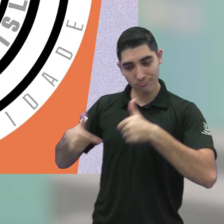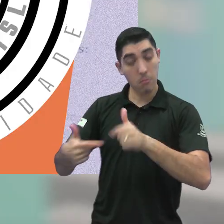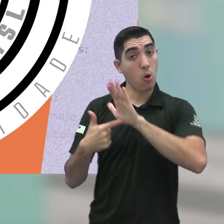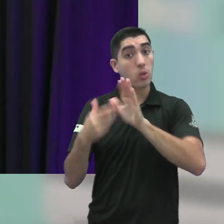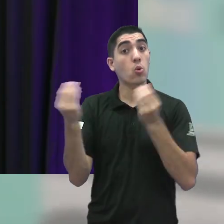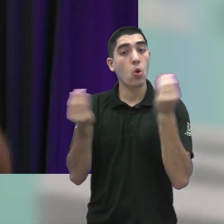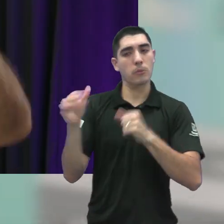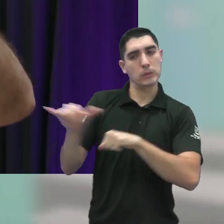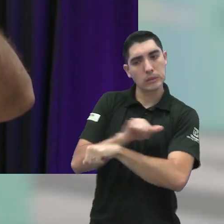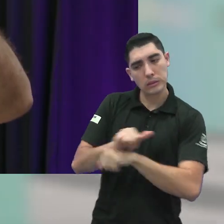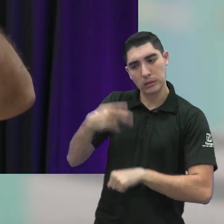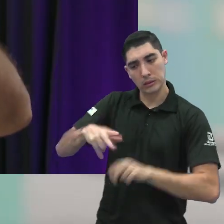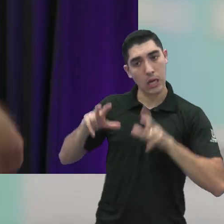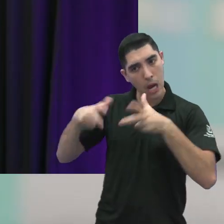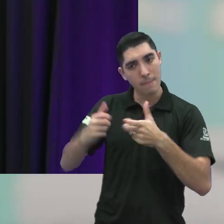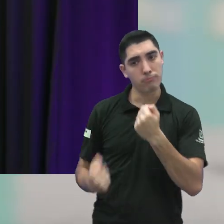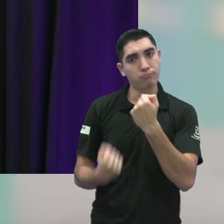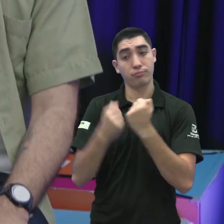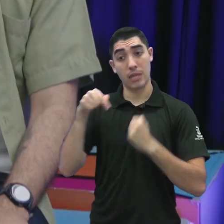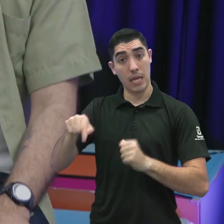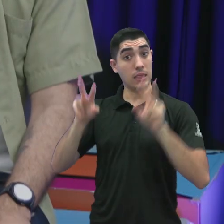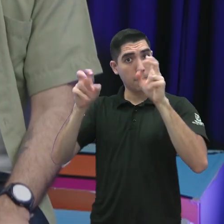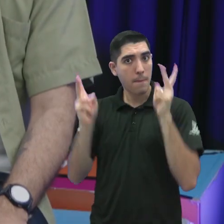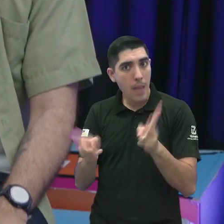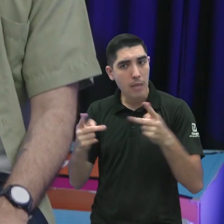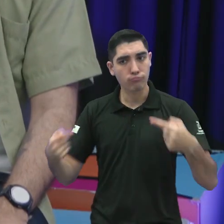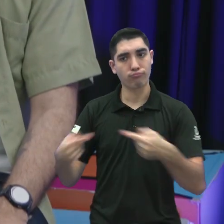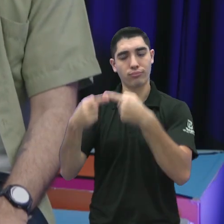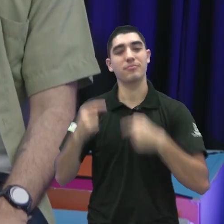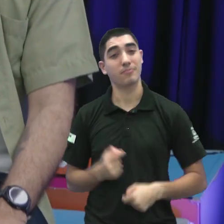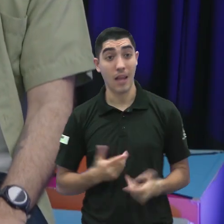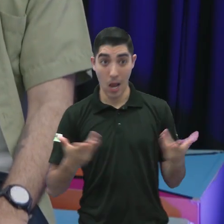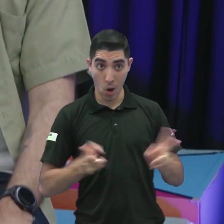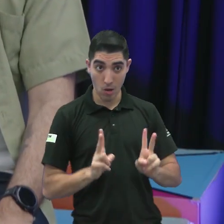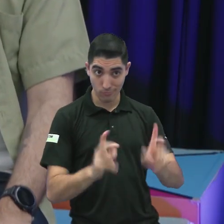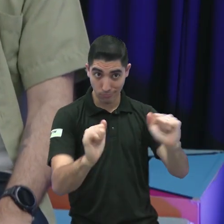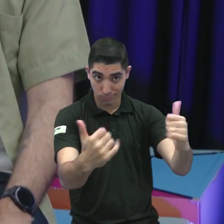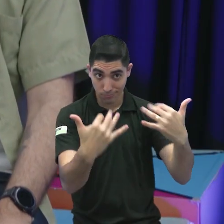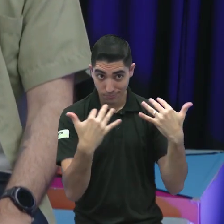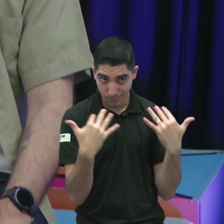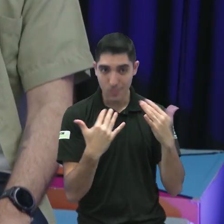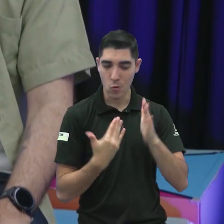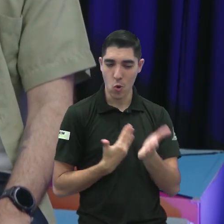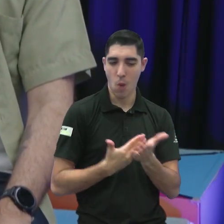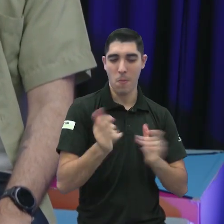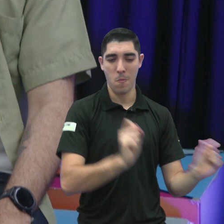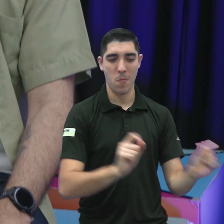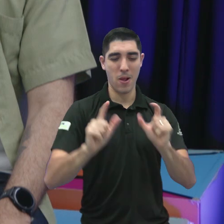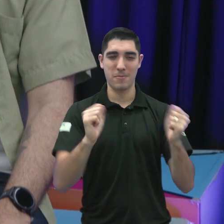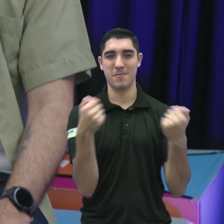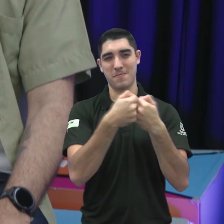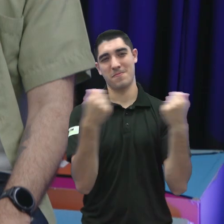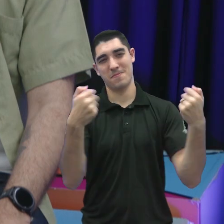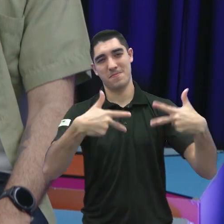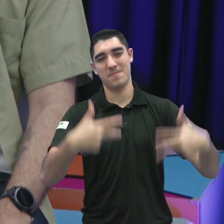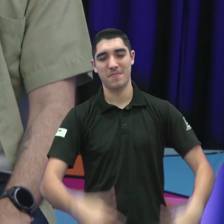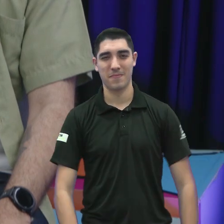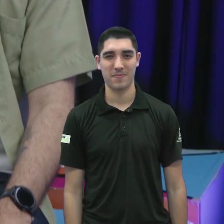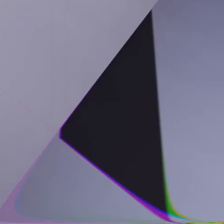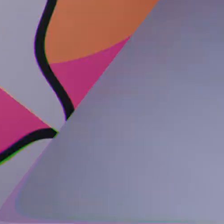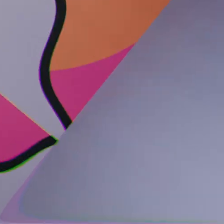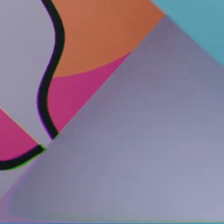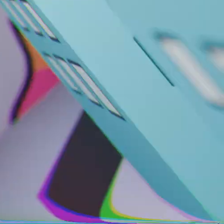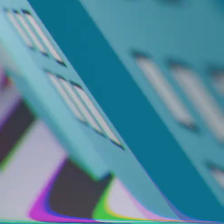as iniciativas da Câmara Municipal que apoiam esse tema. Então se liga, porque a partir de agora, o Tá Ligado na Cidade tá no